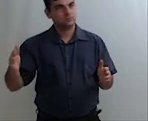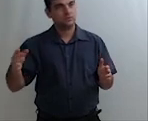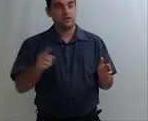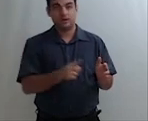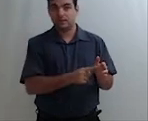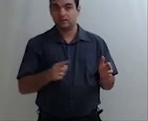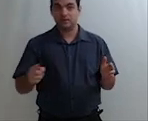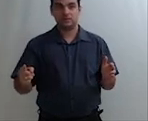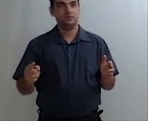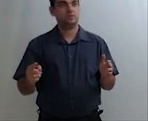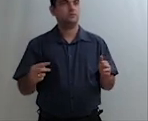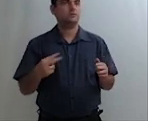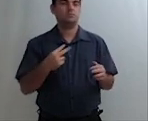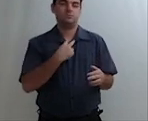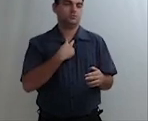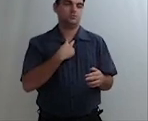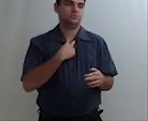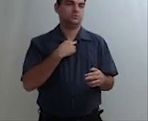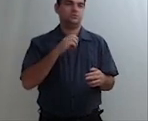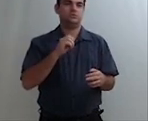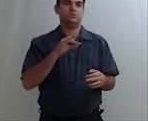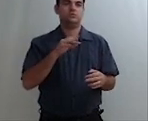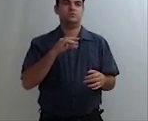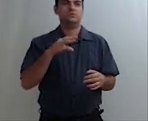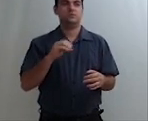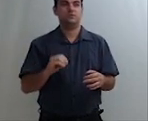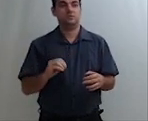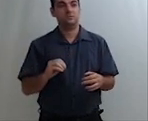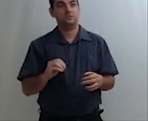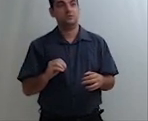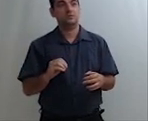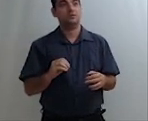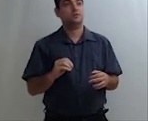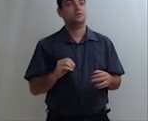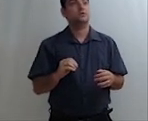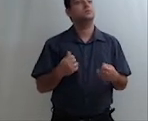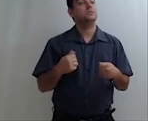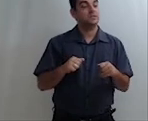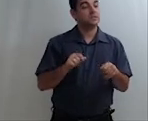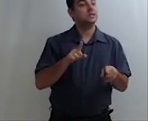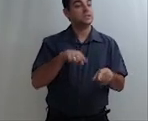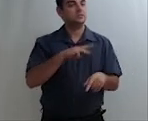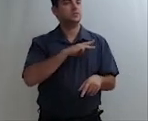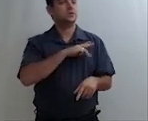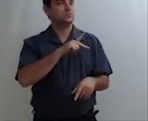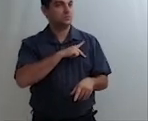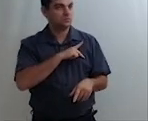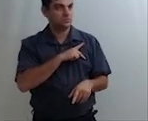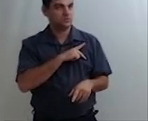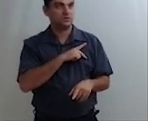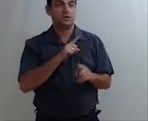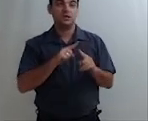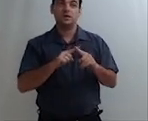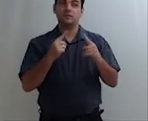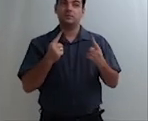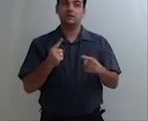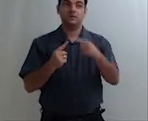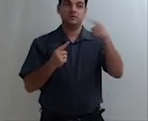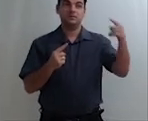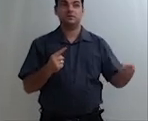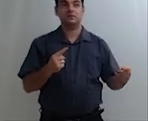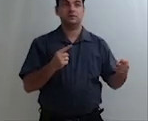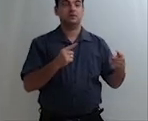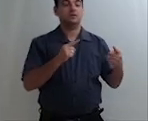proclamada decretada sem a ativa do Ministério Público daquela que é realizada numa audiência de